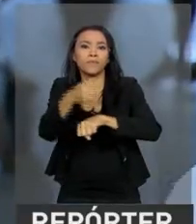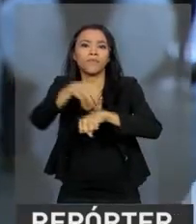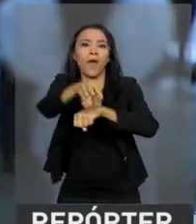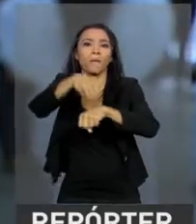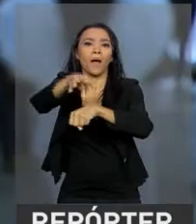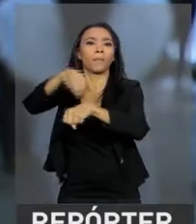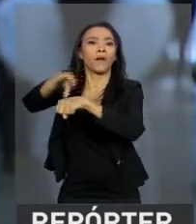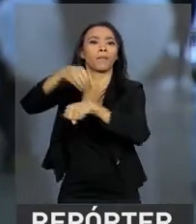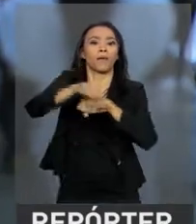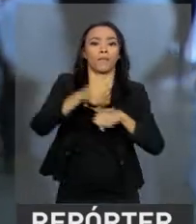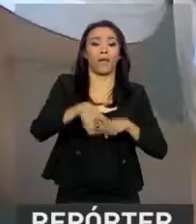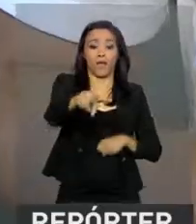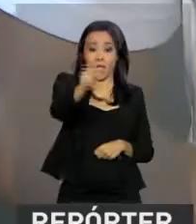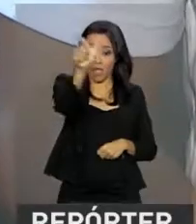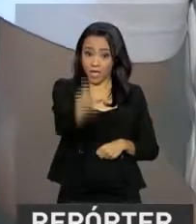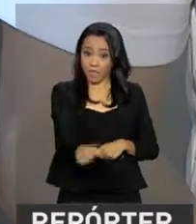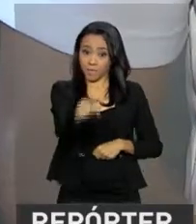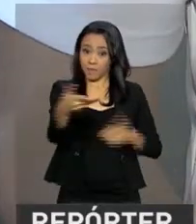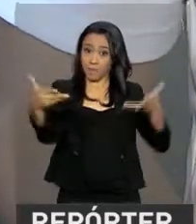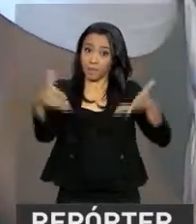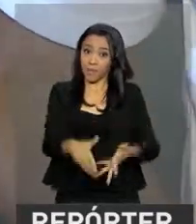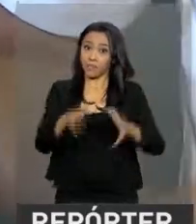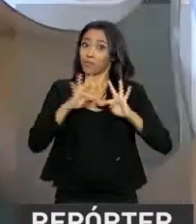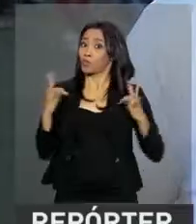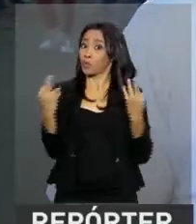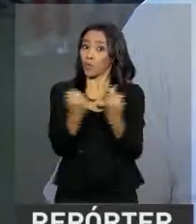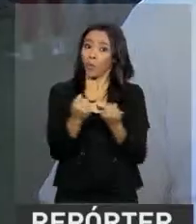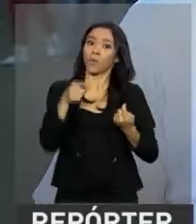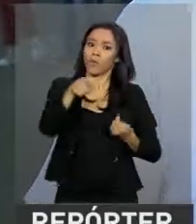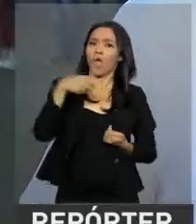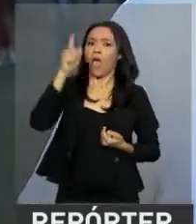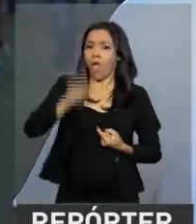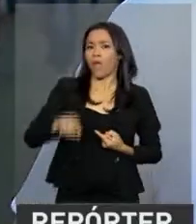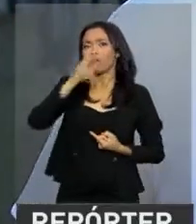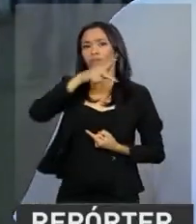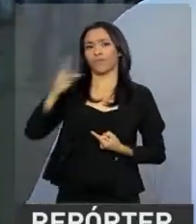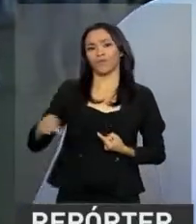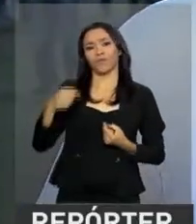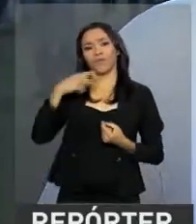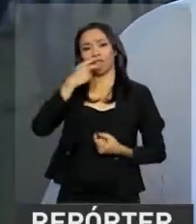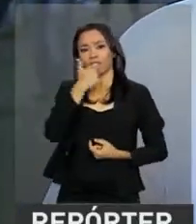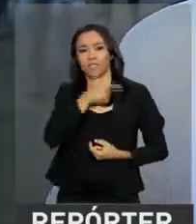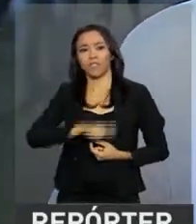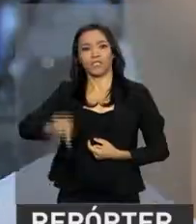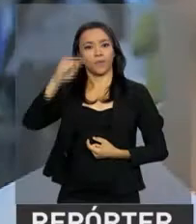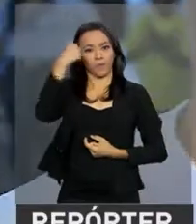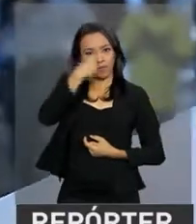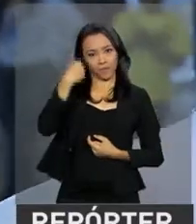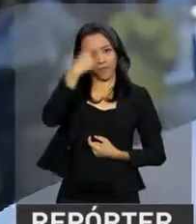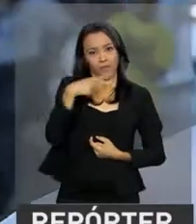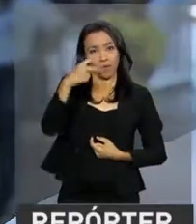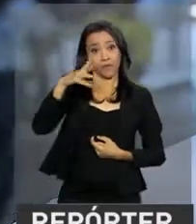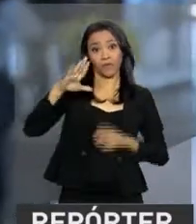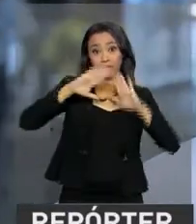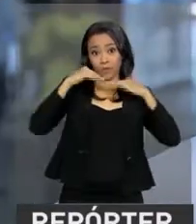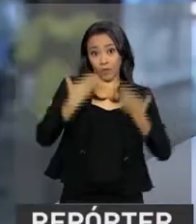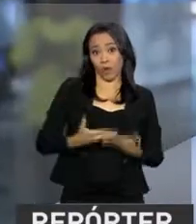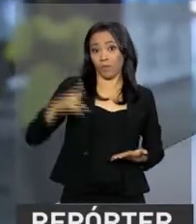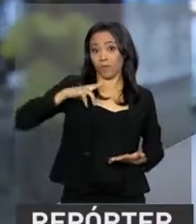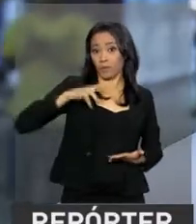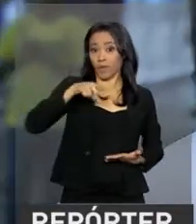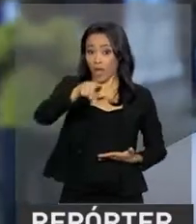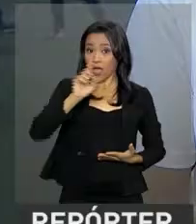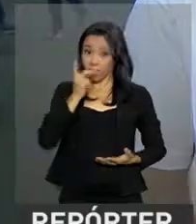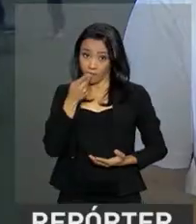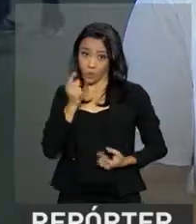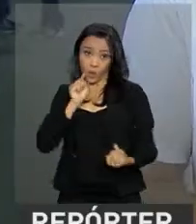Tobé participou de todos os aulões neste ano. Ele é professor de espanhol na rede particular de ensino e explica que a meta